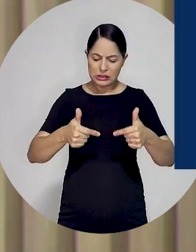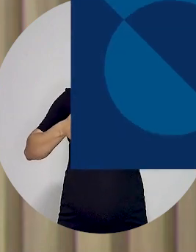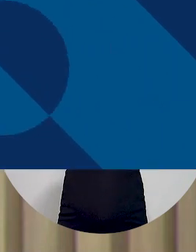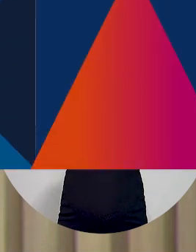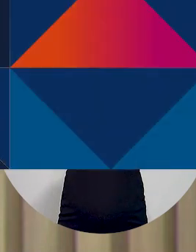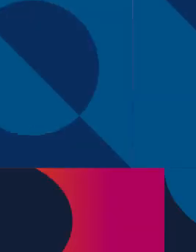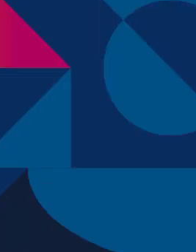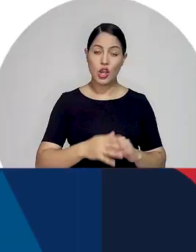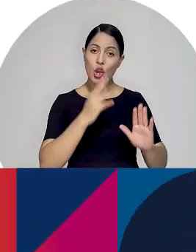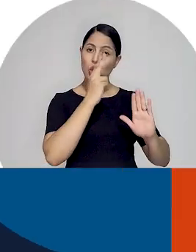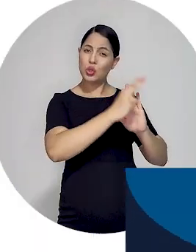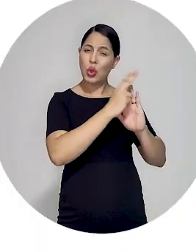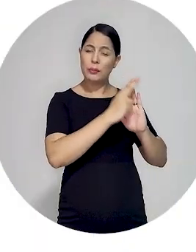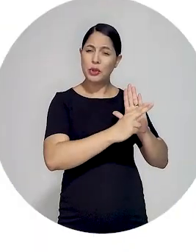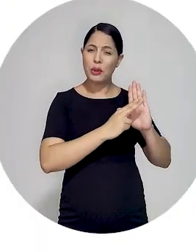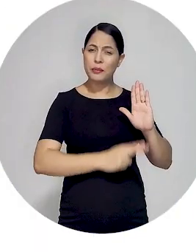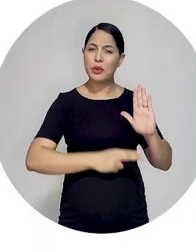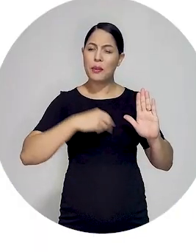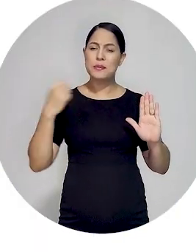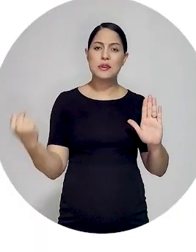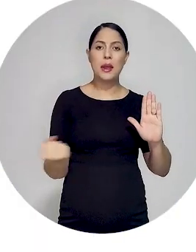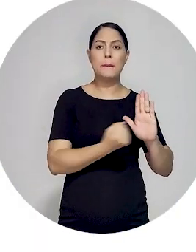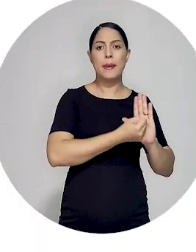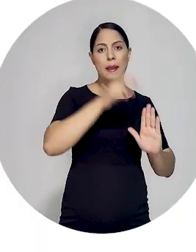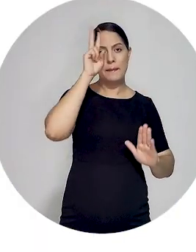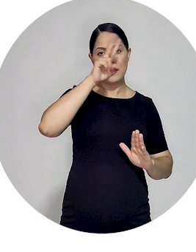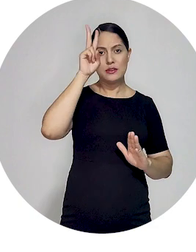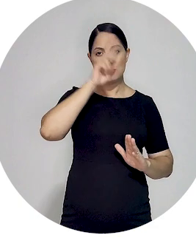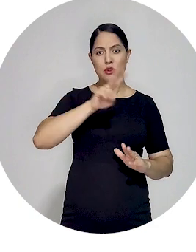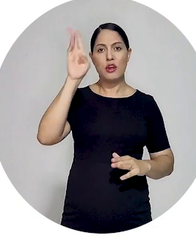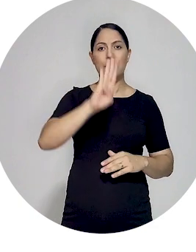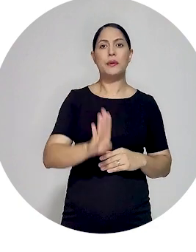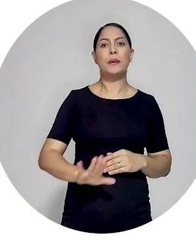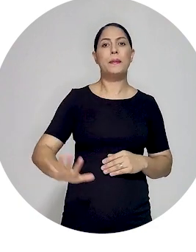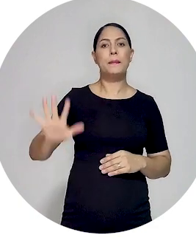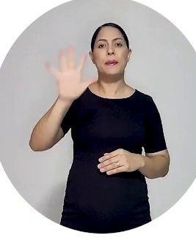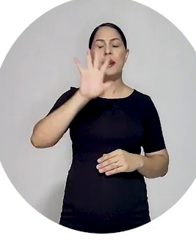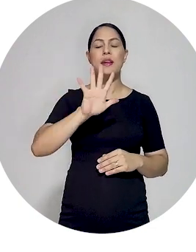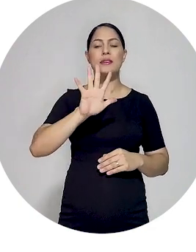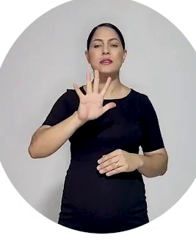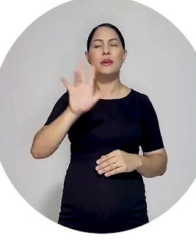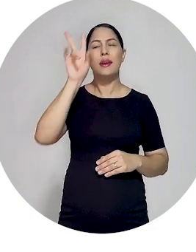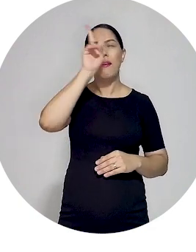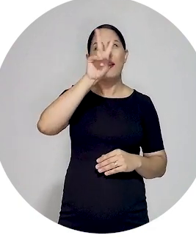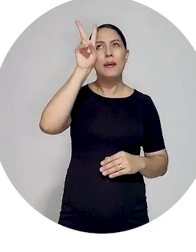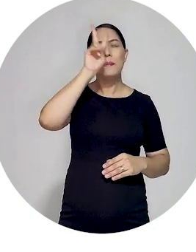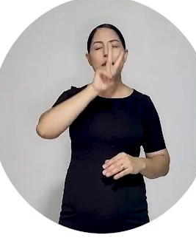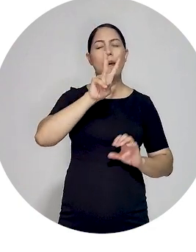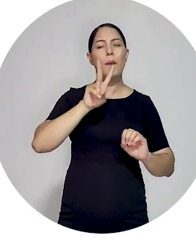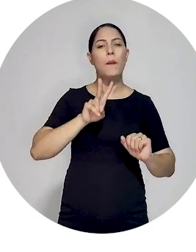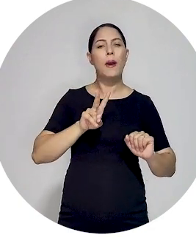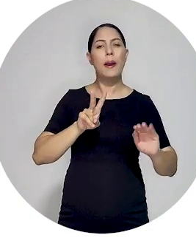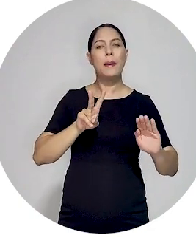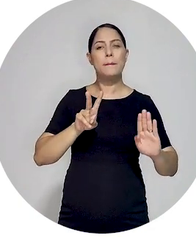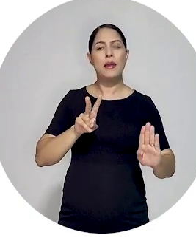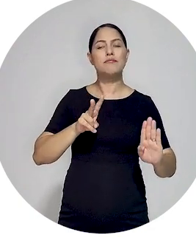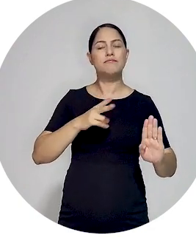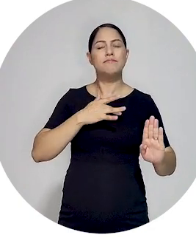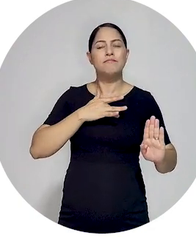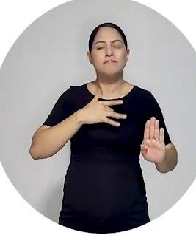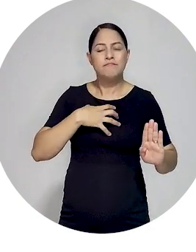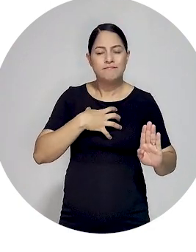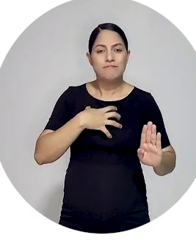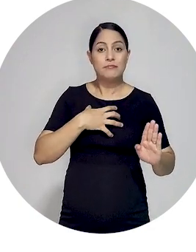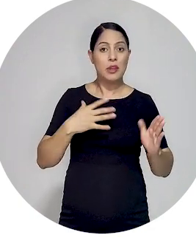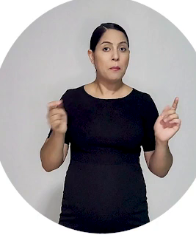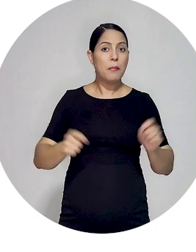motivarão a seguir em frente. Nomes e legados estarão para sempre nas páginas da história nacional e suas lembranças na memória coletiva e